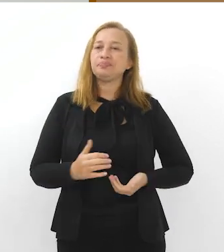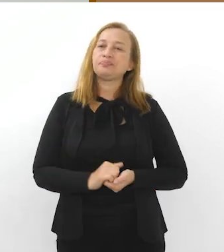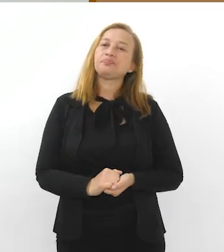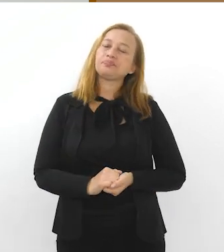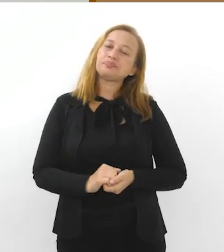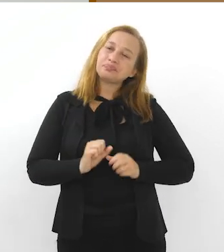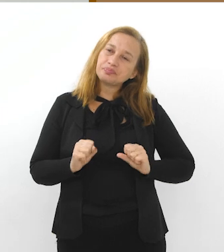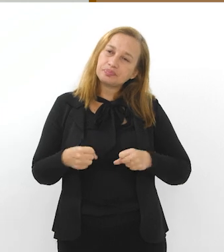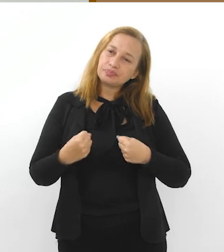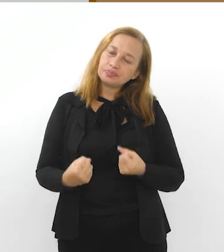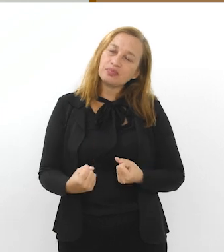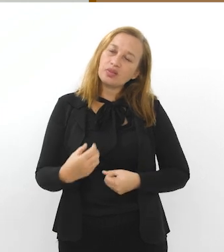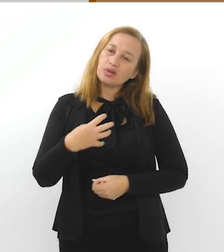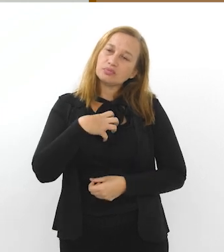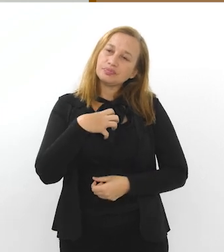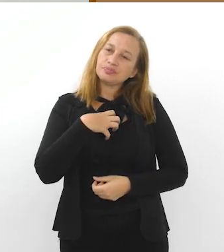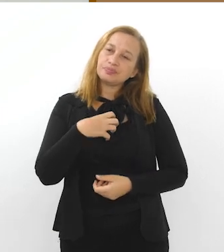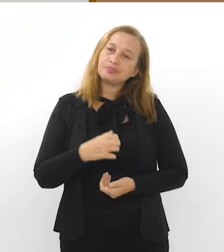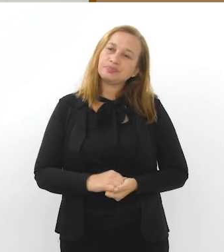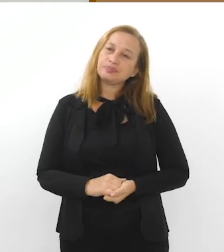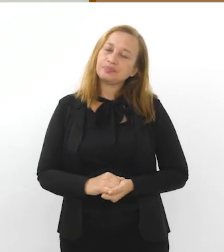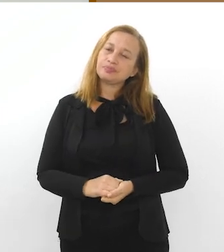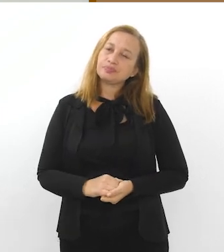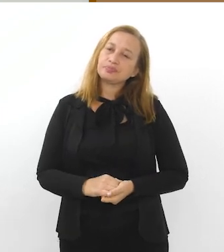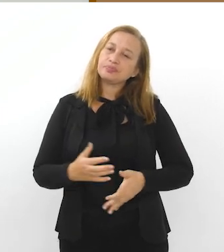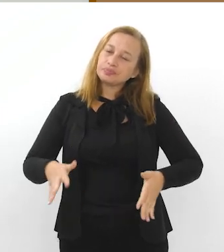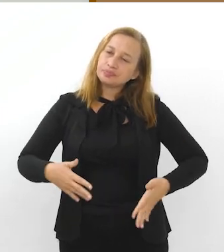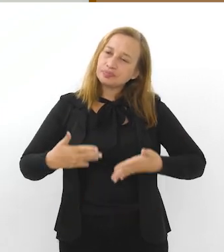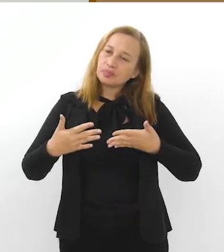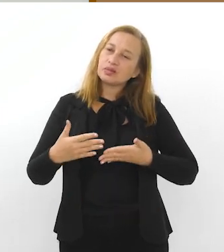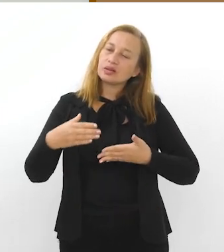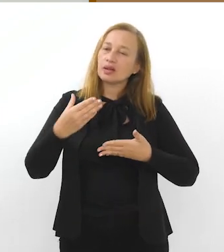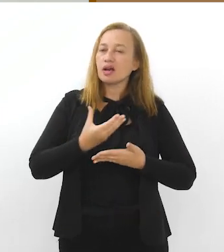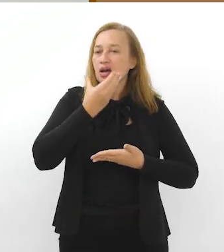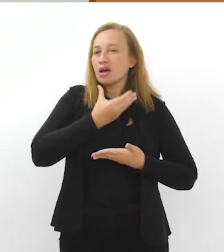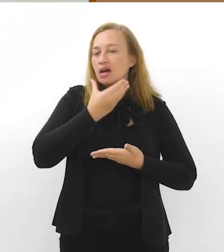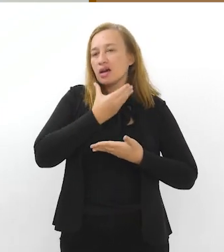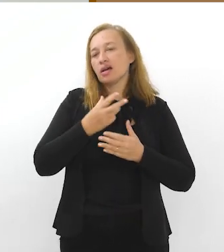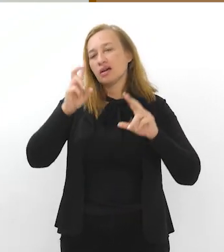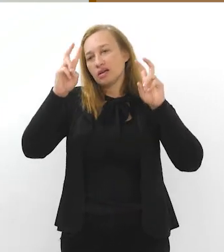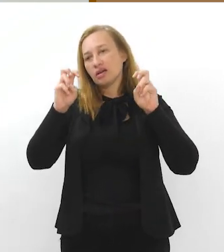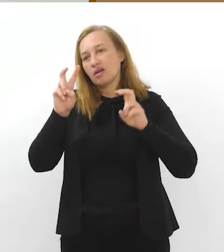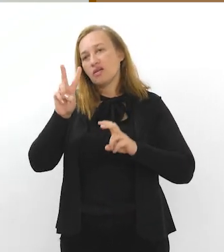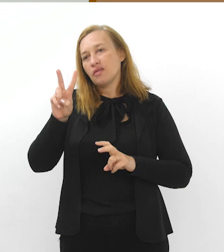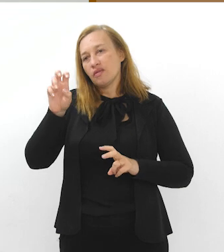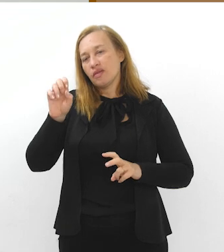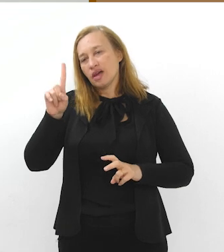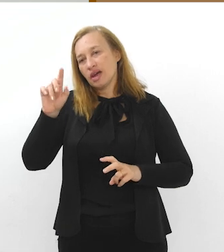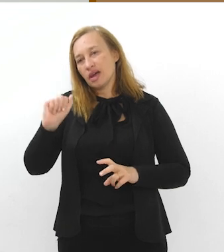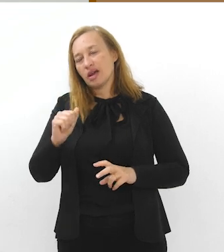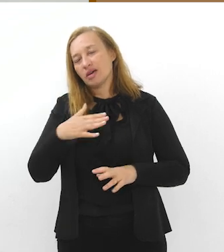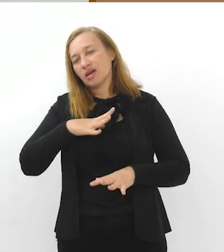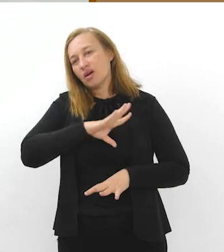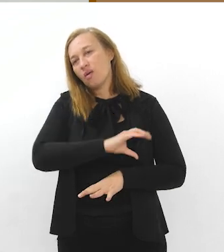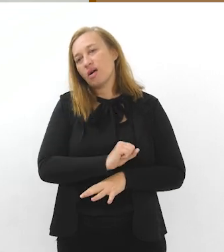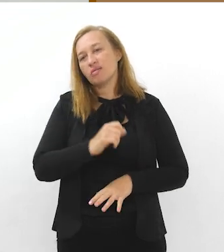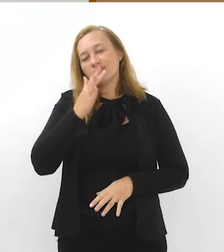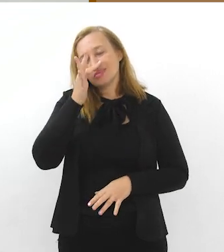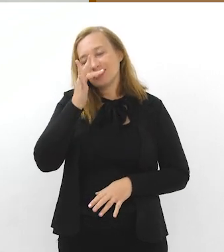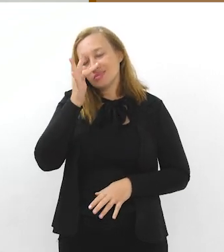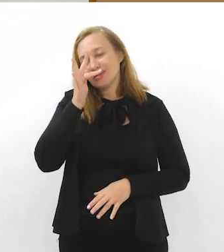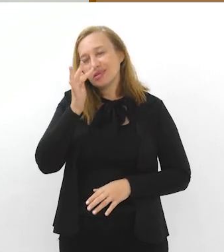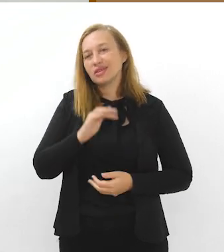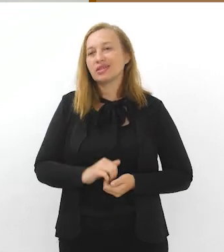eu me determino muito assim no sentido de motivos natalinos, né? Velas. Mas o que eu amo fazer são